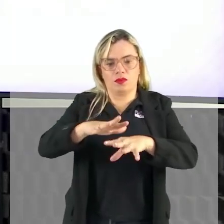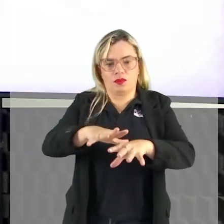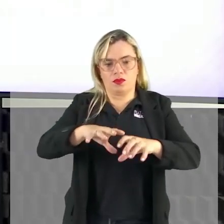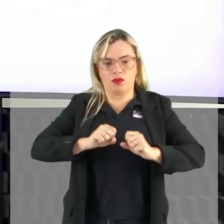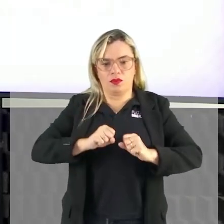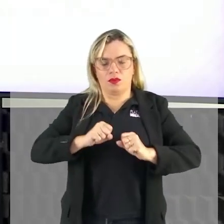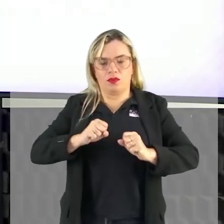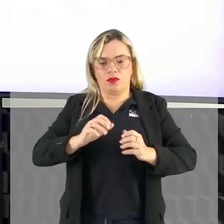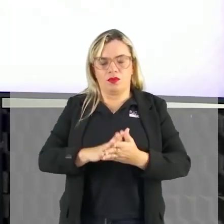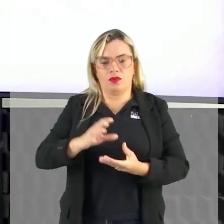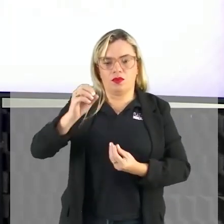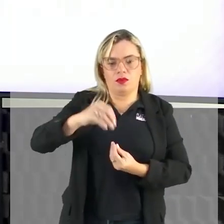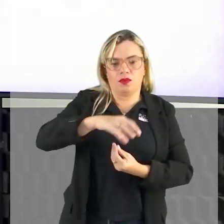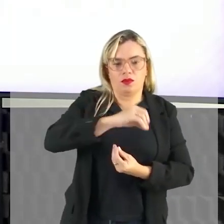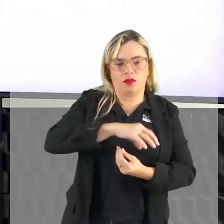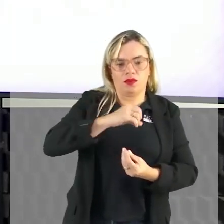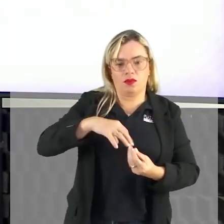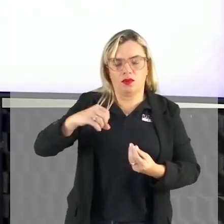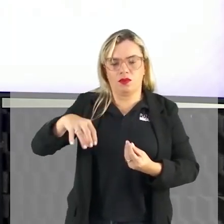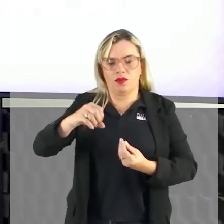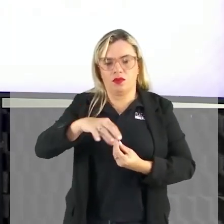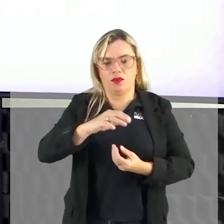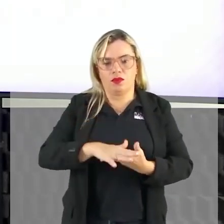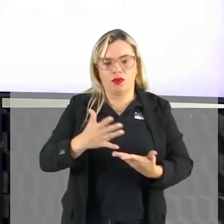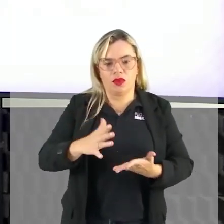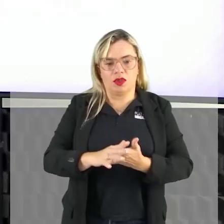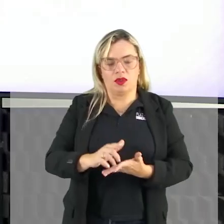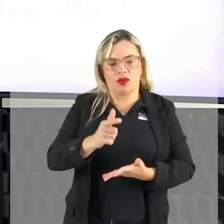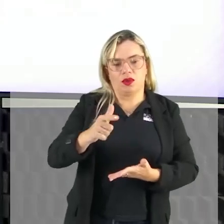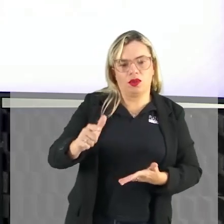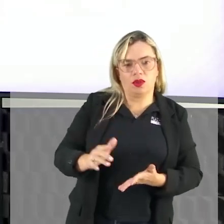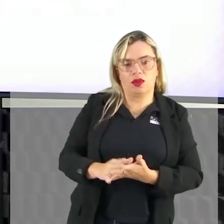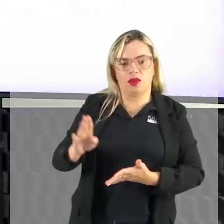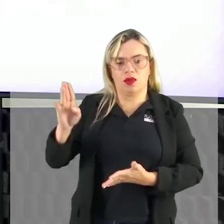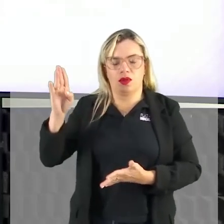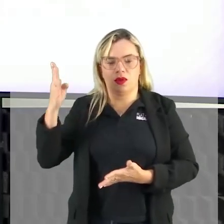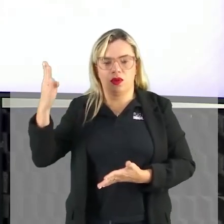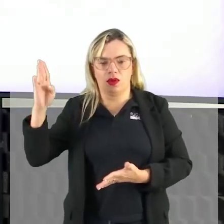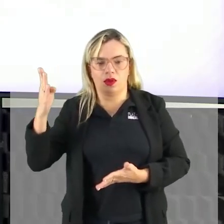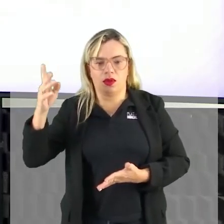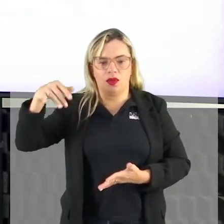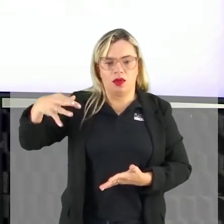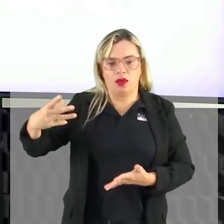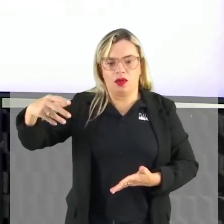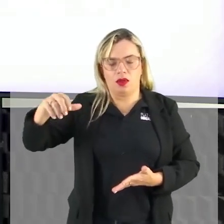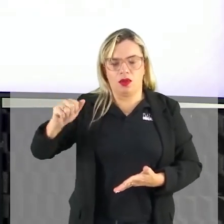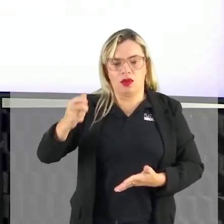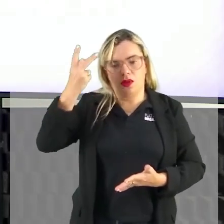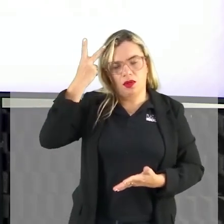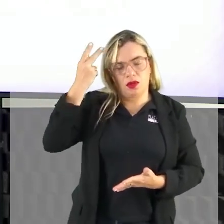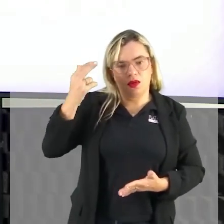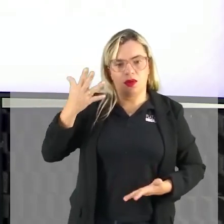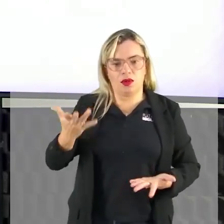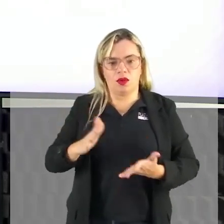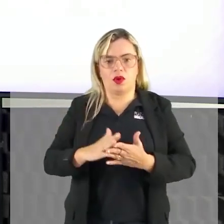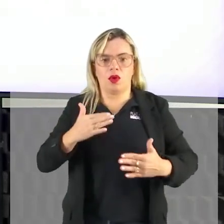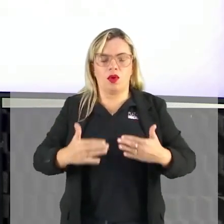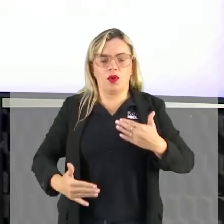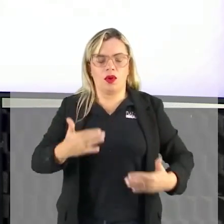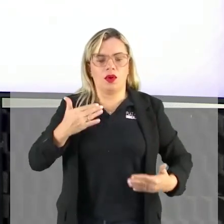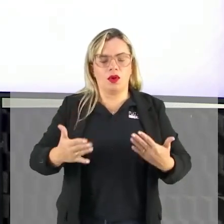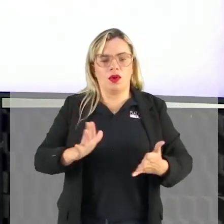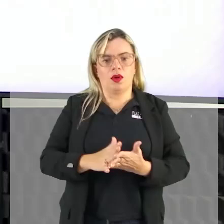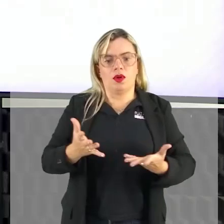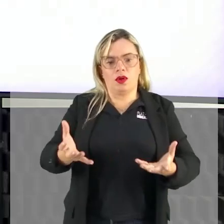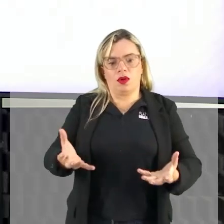infecção causada por fungo sem afetar as bactérias da microbiota normal do organismo? Então,